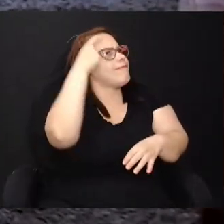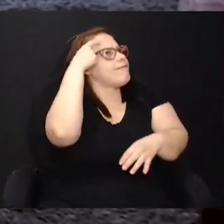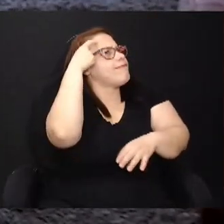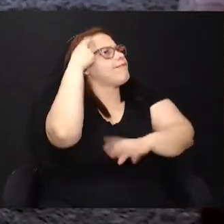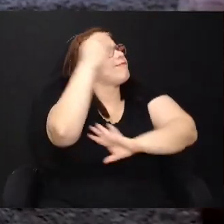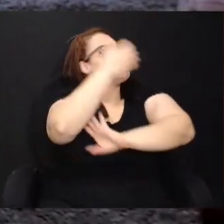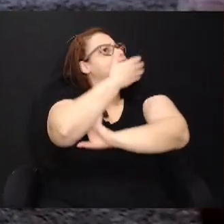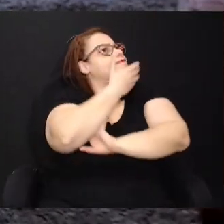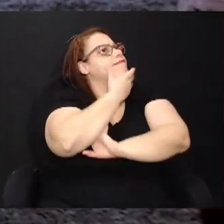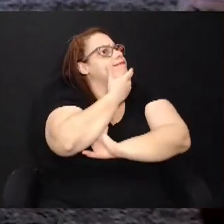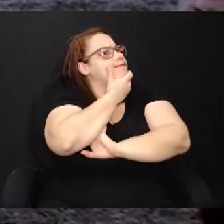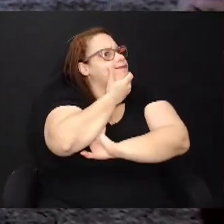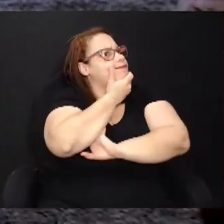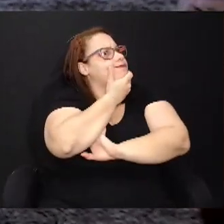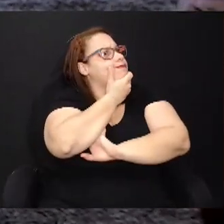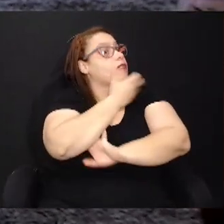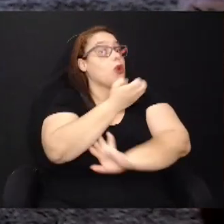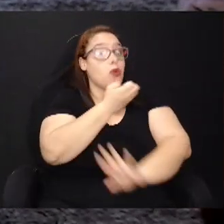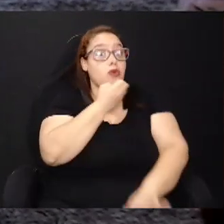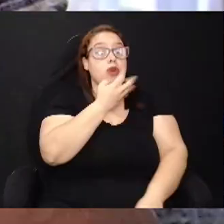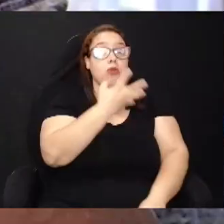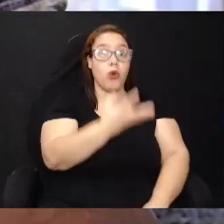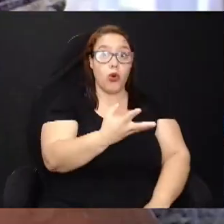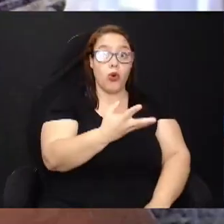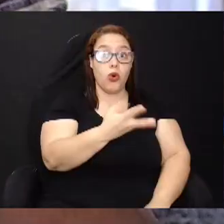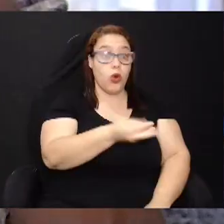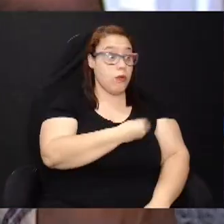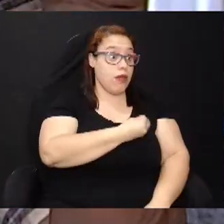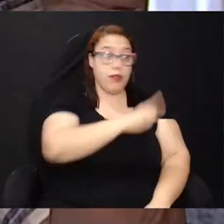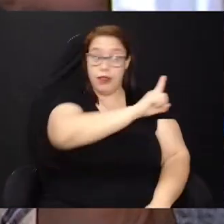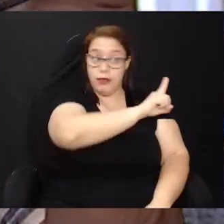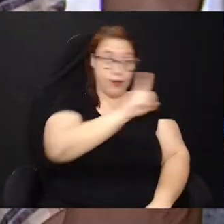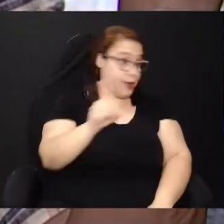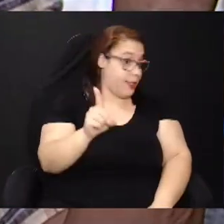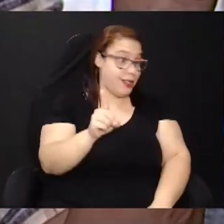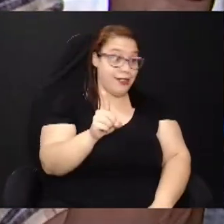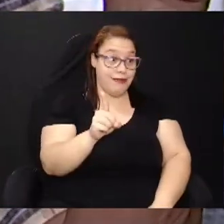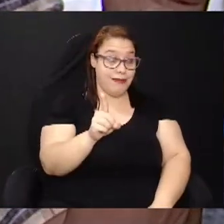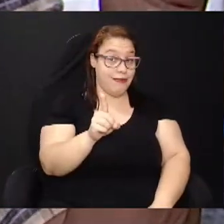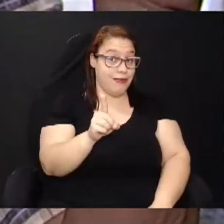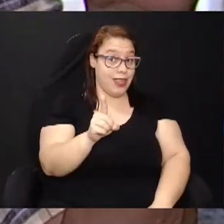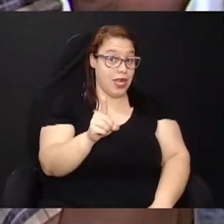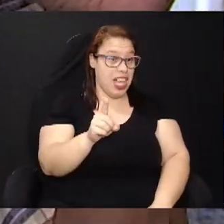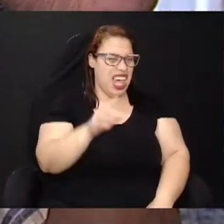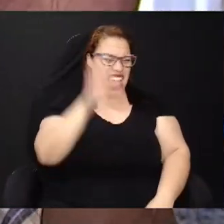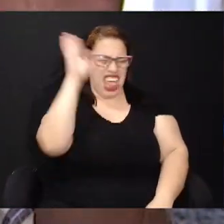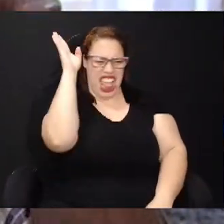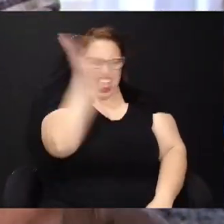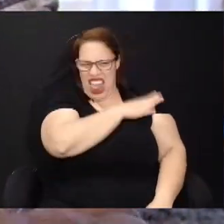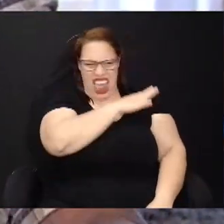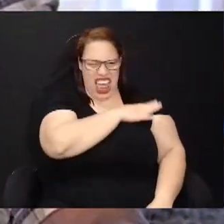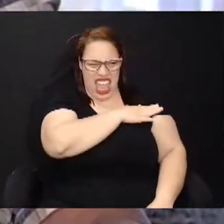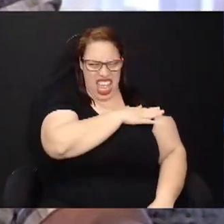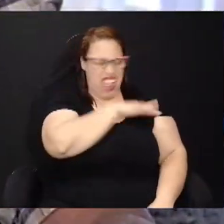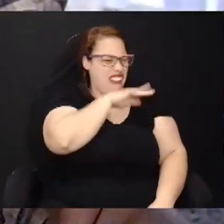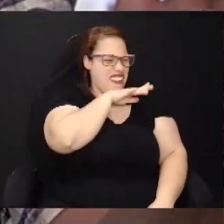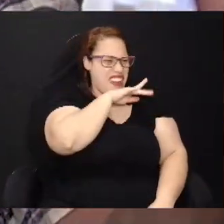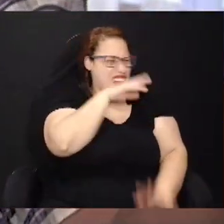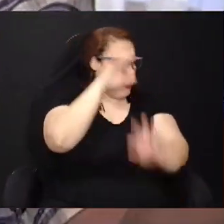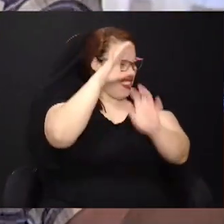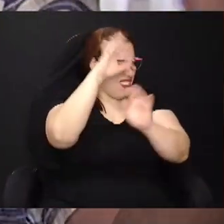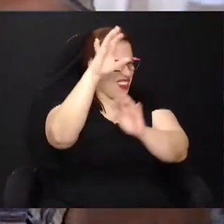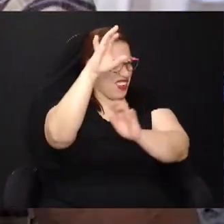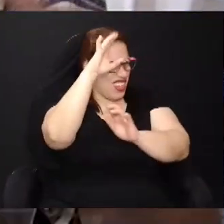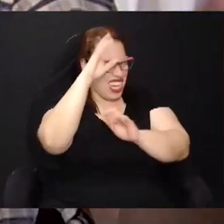mesmo falar, que bom que a minha vida não é essa. Essa coisa horrorosa que apareceu no meu sonho, pelo menos eu estou andando.